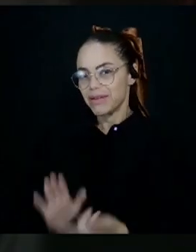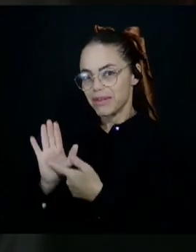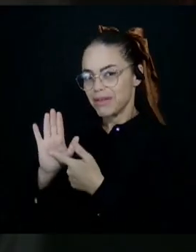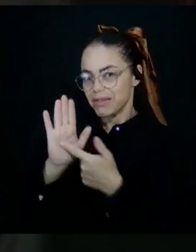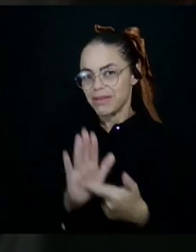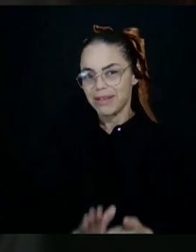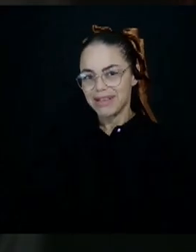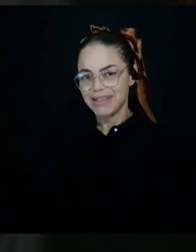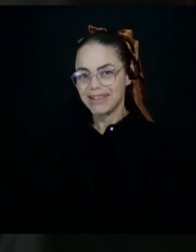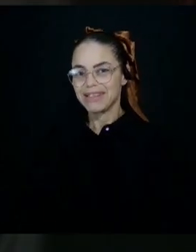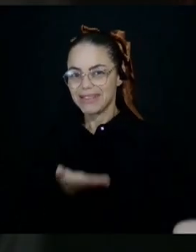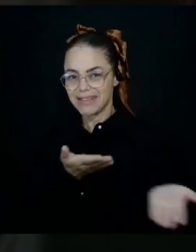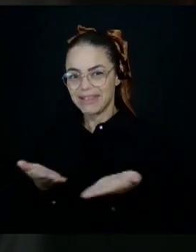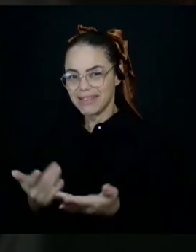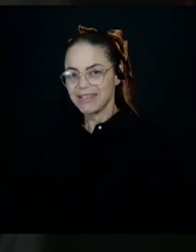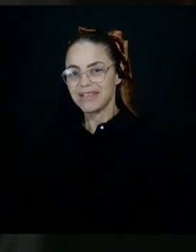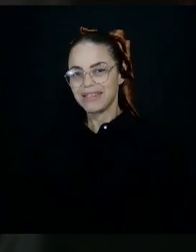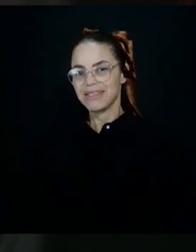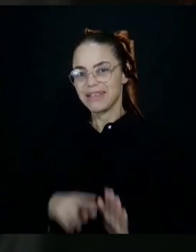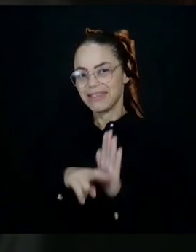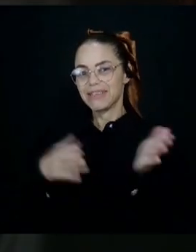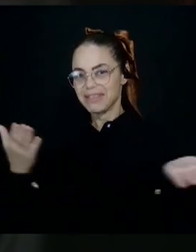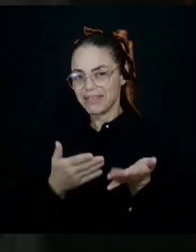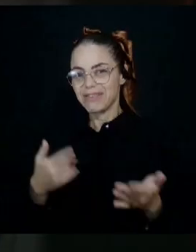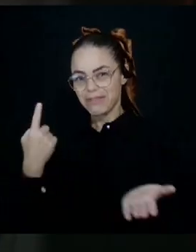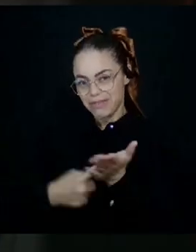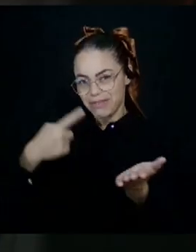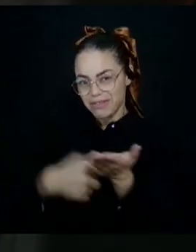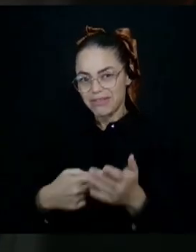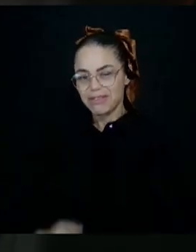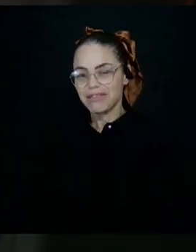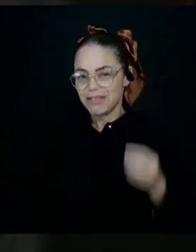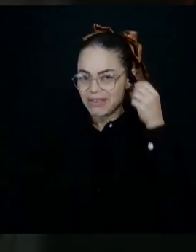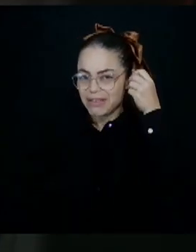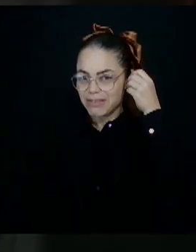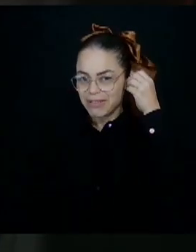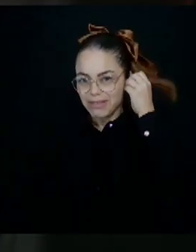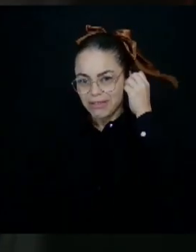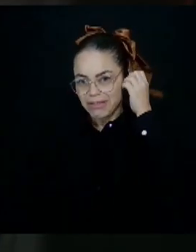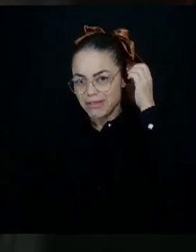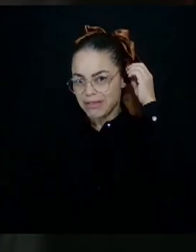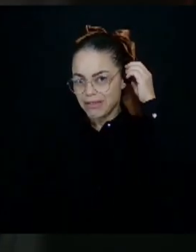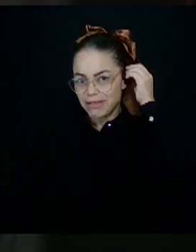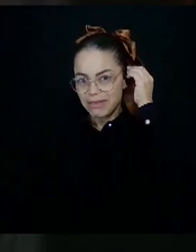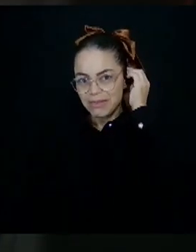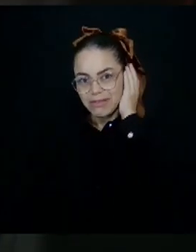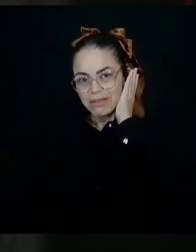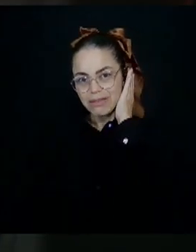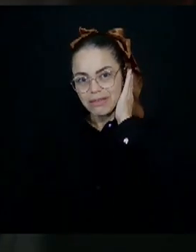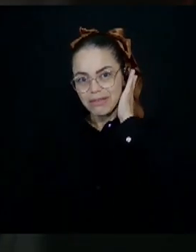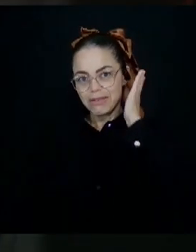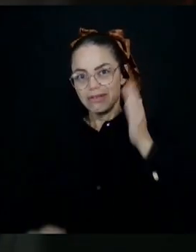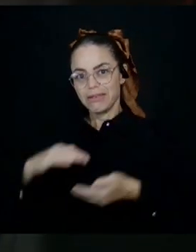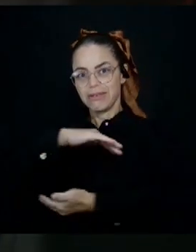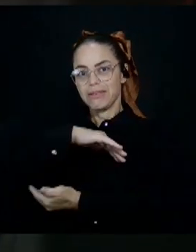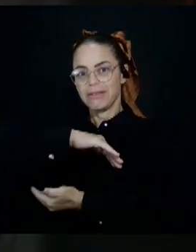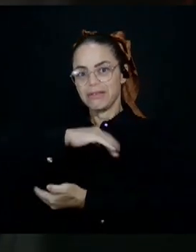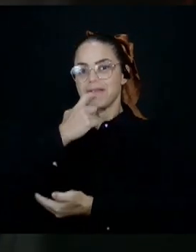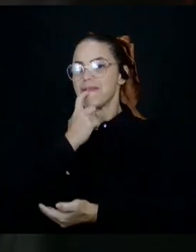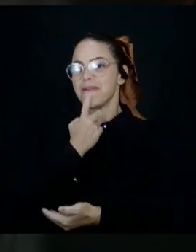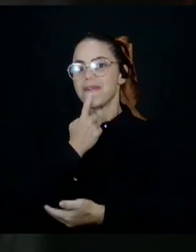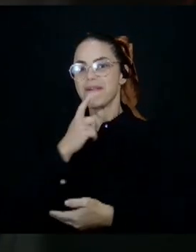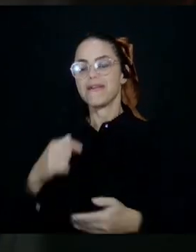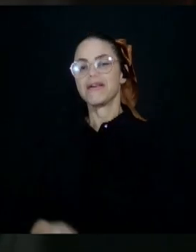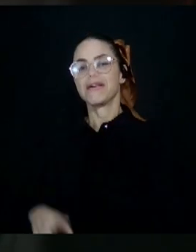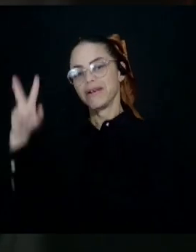do programa de hoje, combinado? Então vamos lá, gente. Olha, a Câmara de Campinas realiza hoje, segunda-feira, uma série